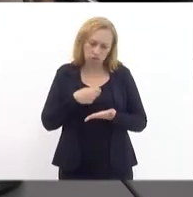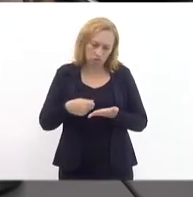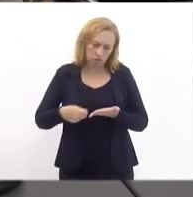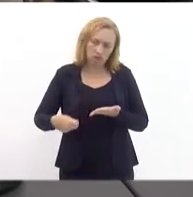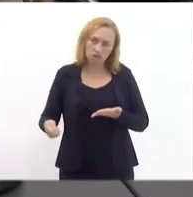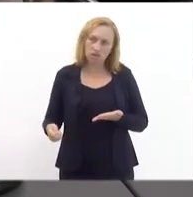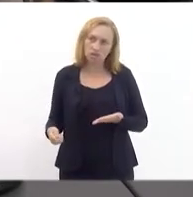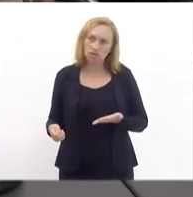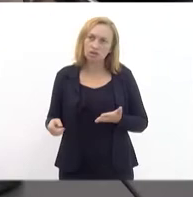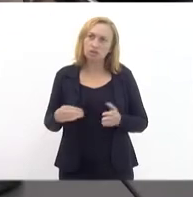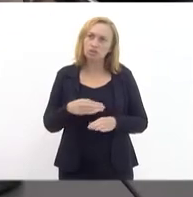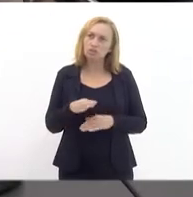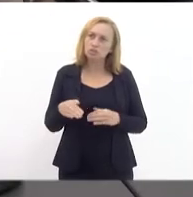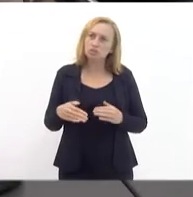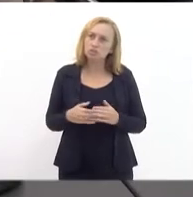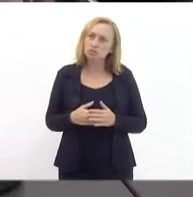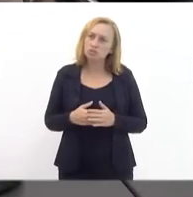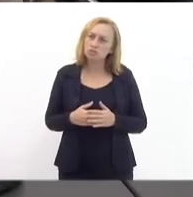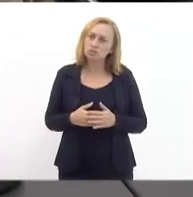transmitir todas